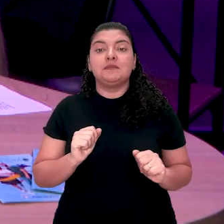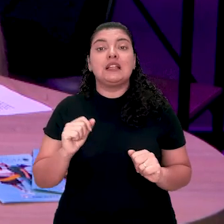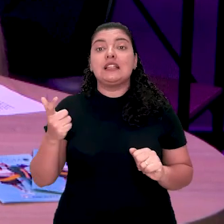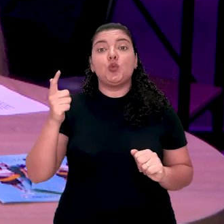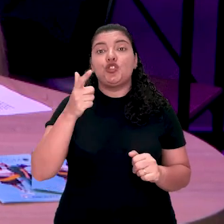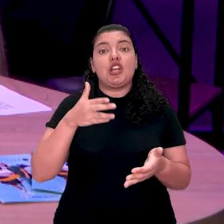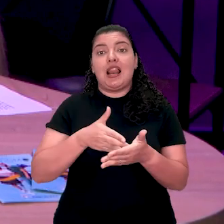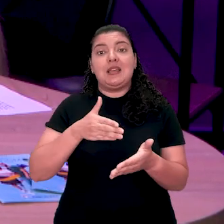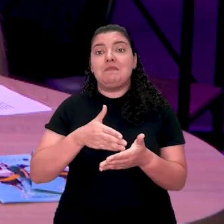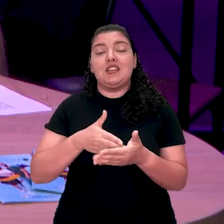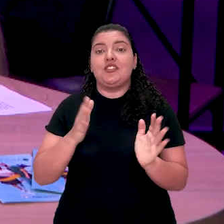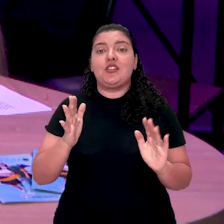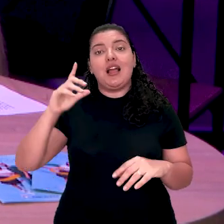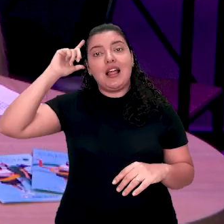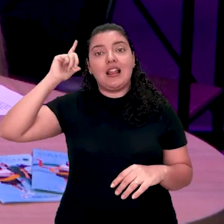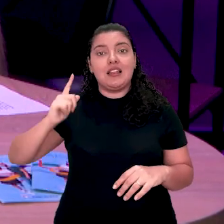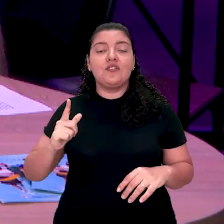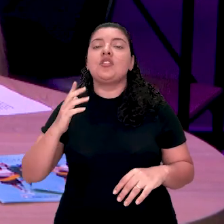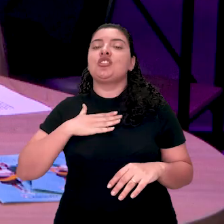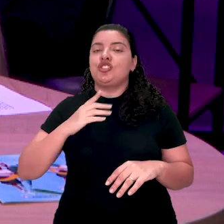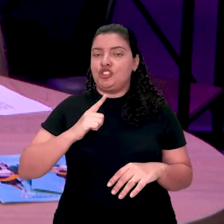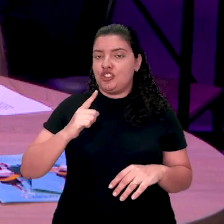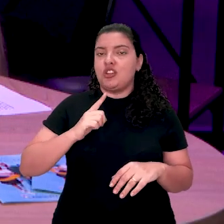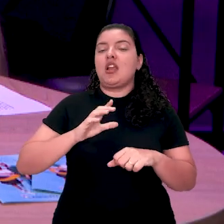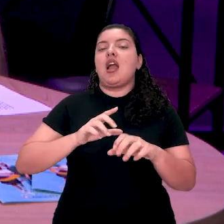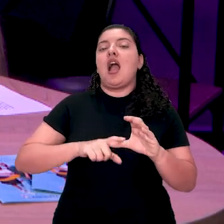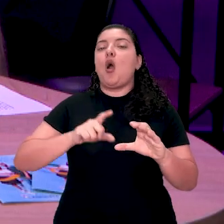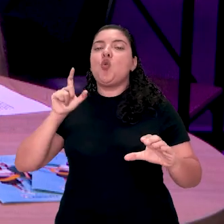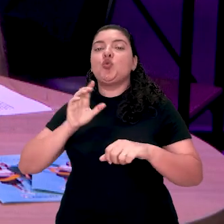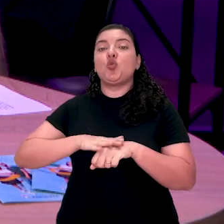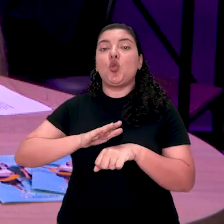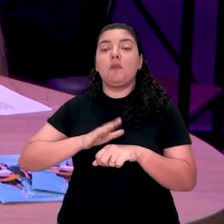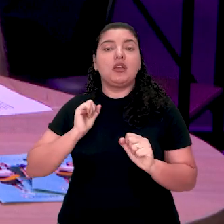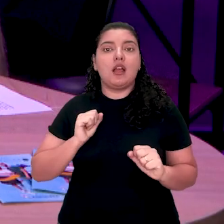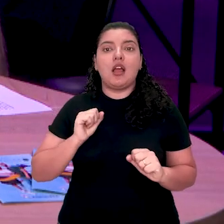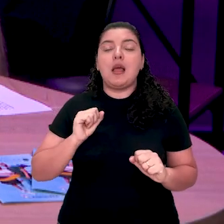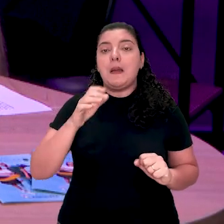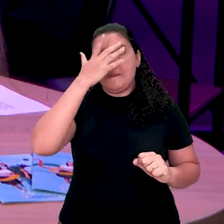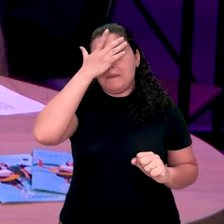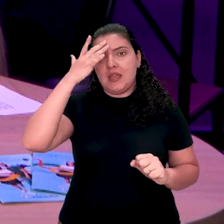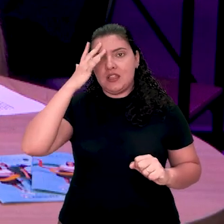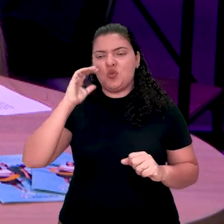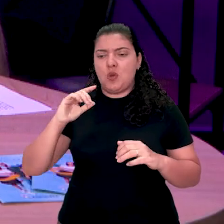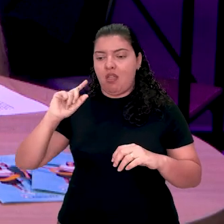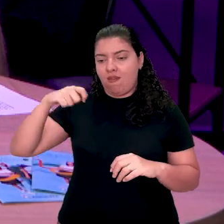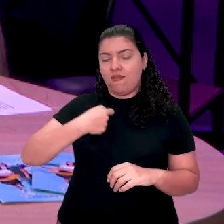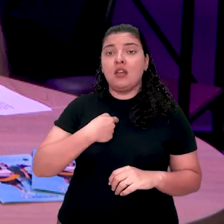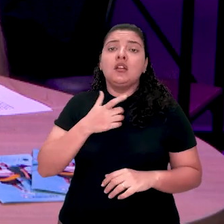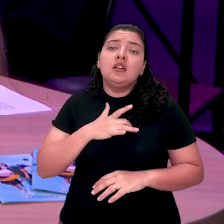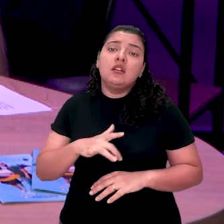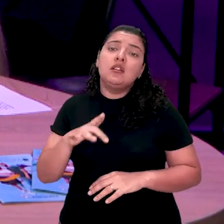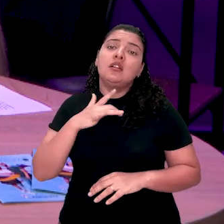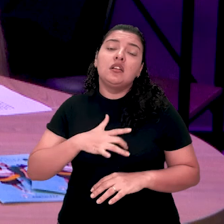não tinha limite para a Lívia. A Lívia era uma pessoa que tinha autonomia, que se resolvia, que nunca foi uma pessoa que se colocou no papel de vítima